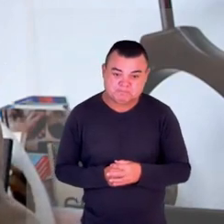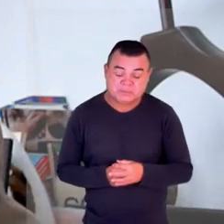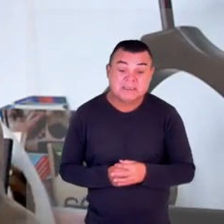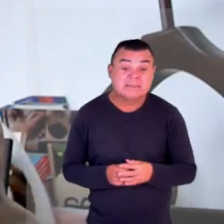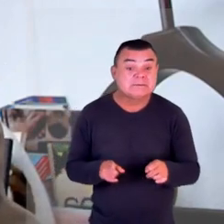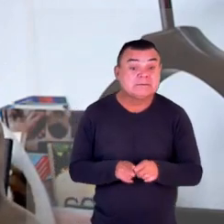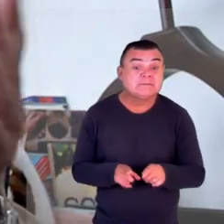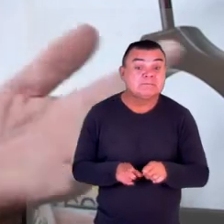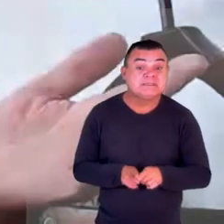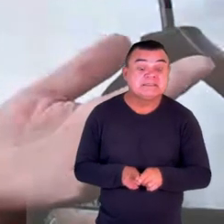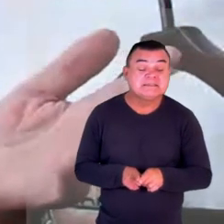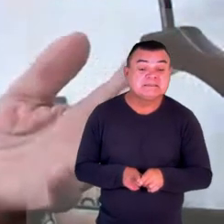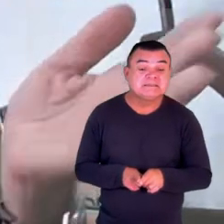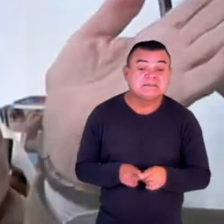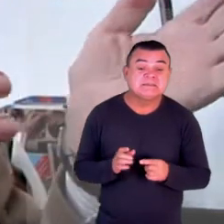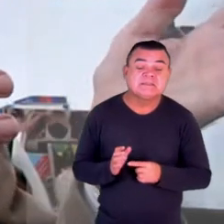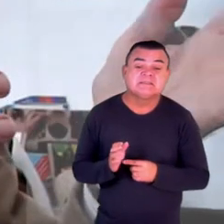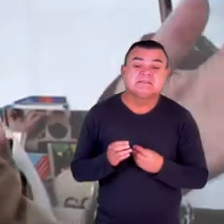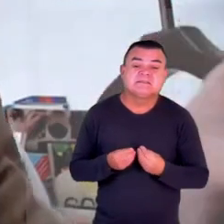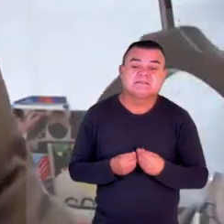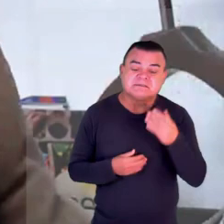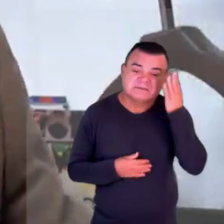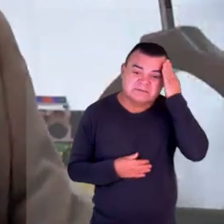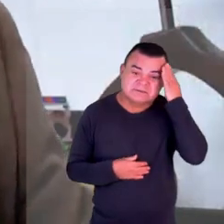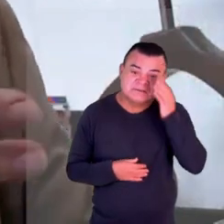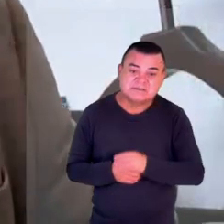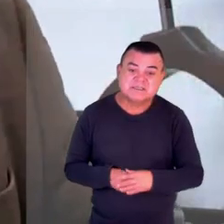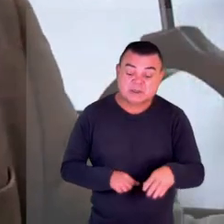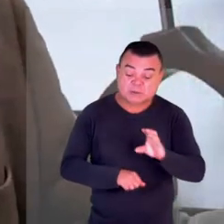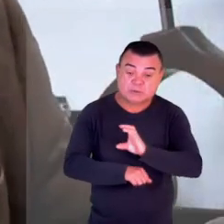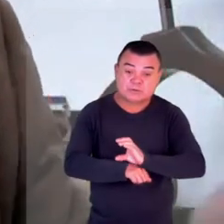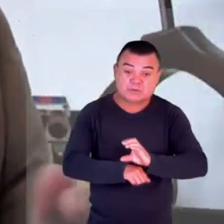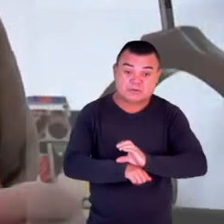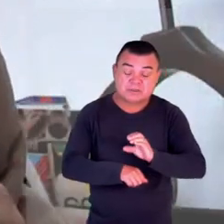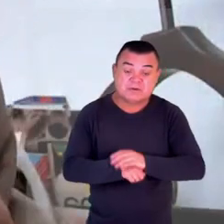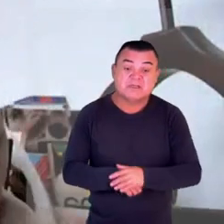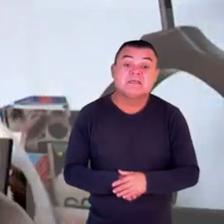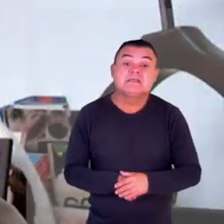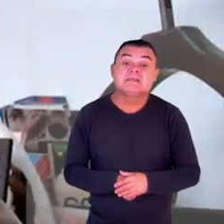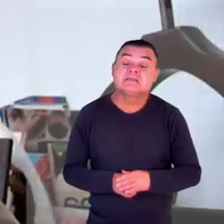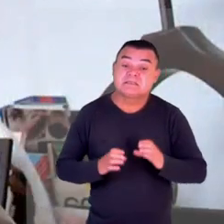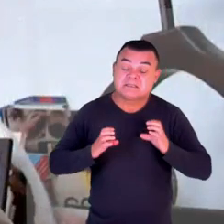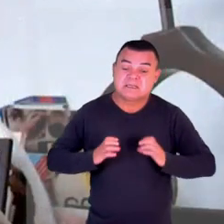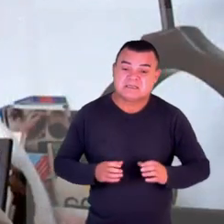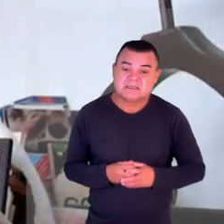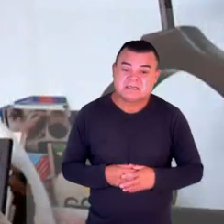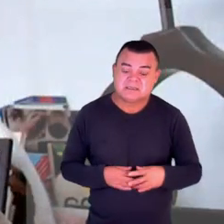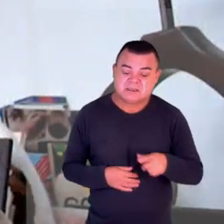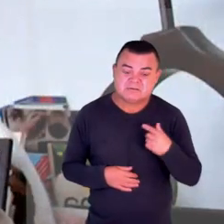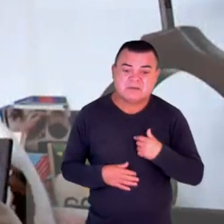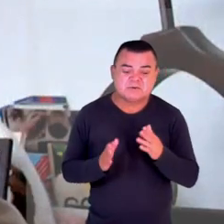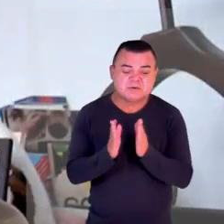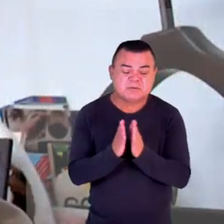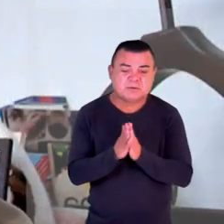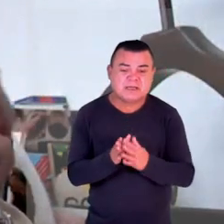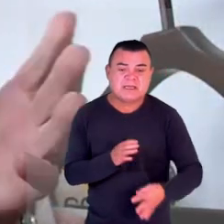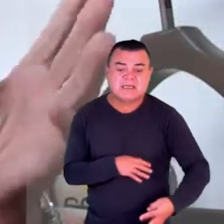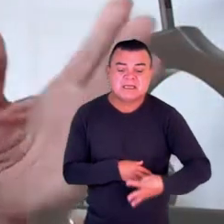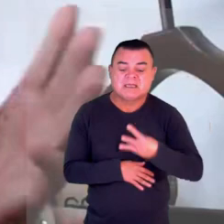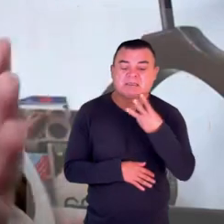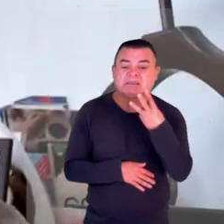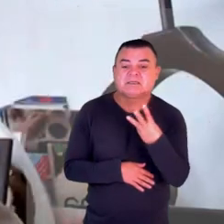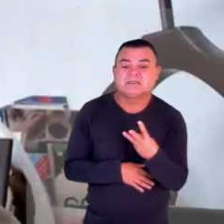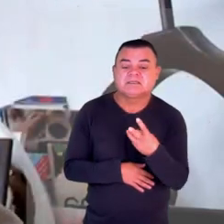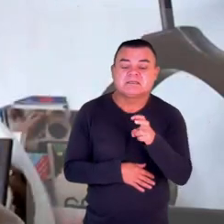que a constituição cidadã aliás estamos vamos comemorar 35 anos né a constituição cidadã já havia